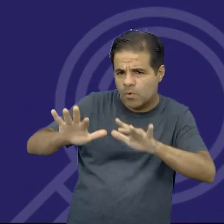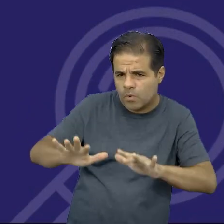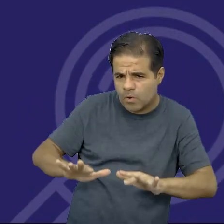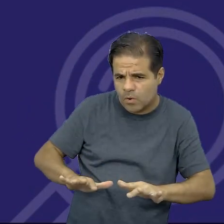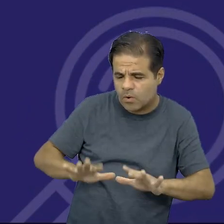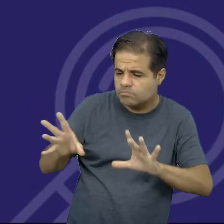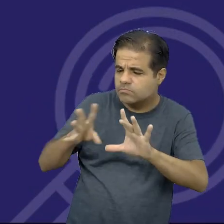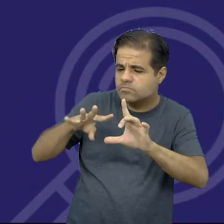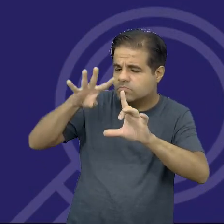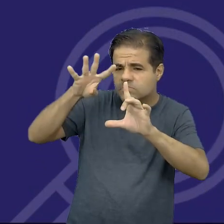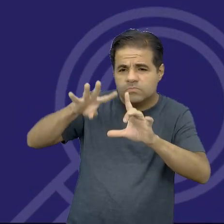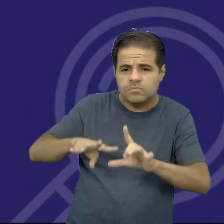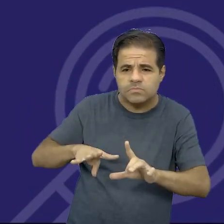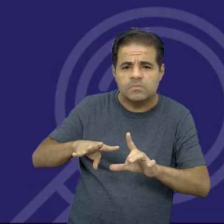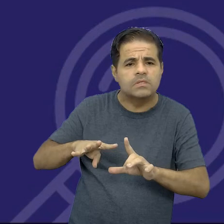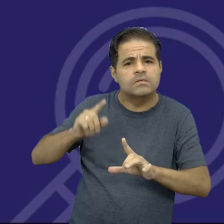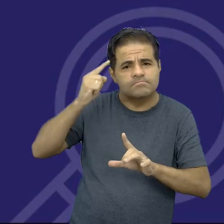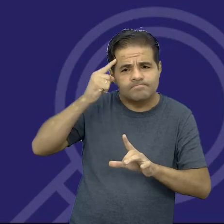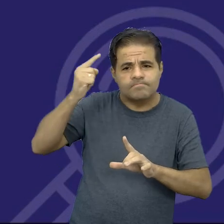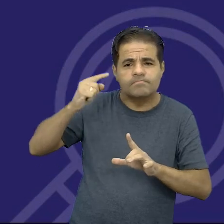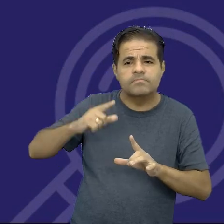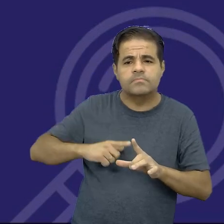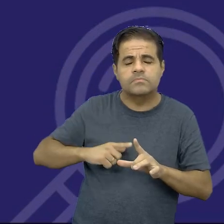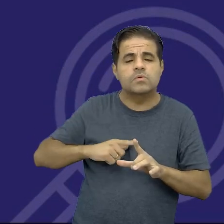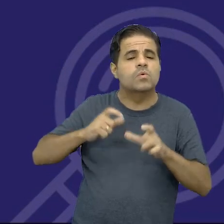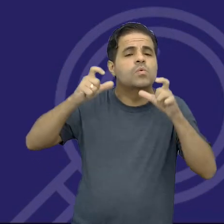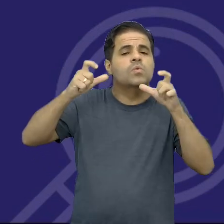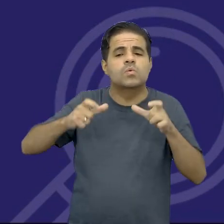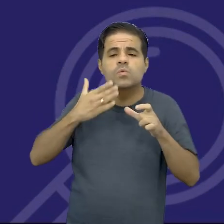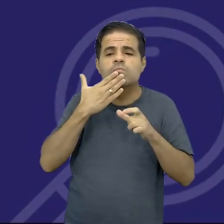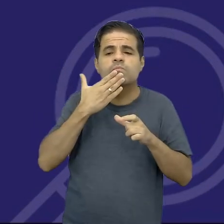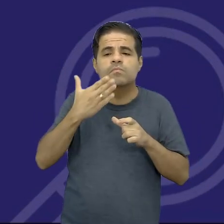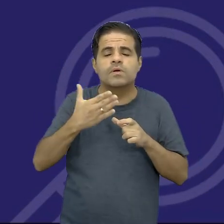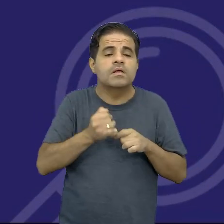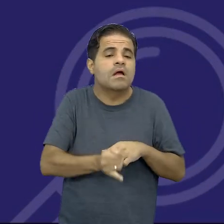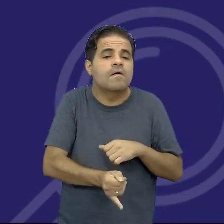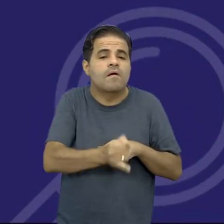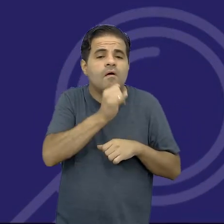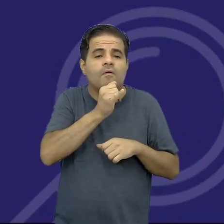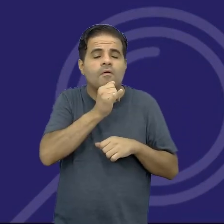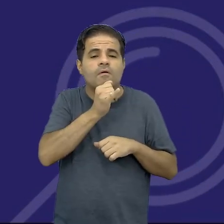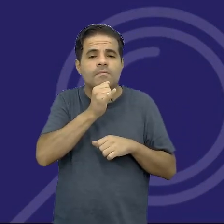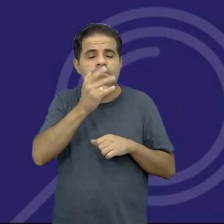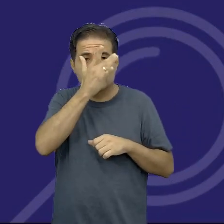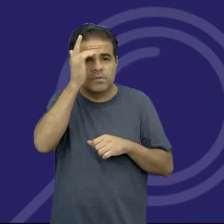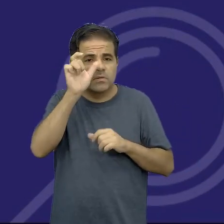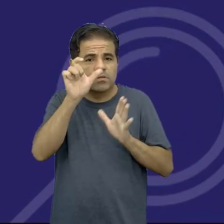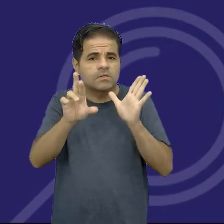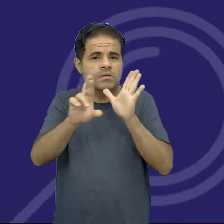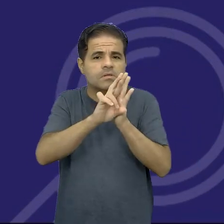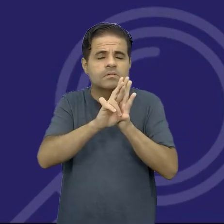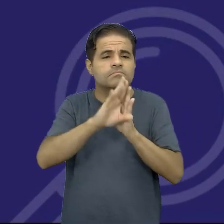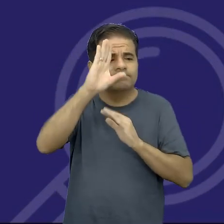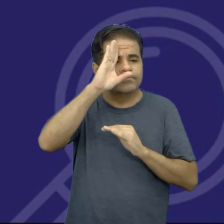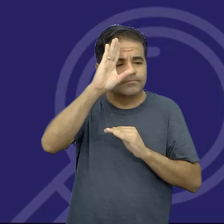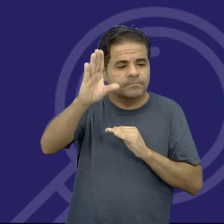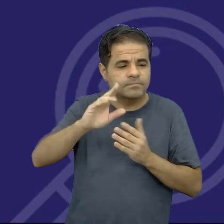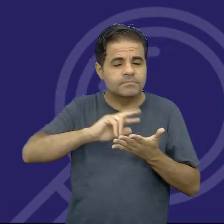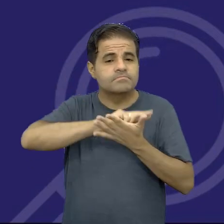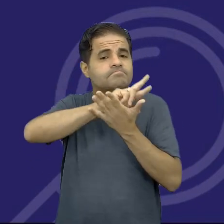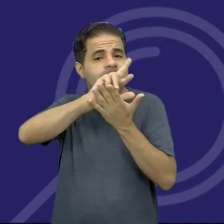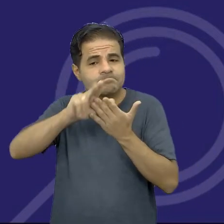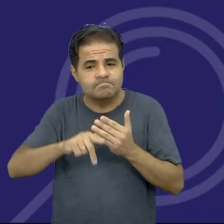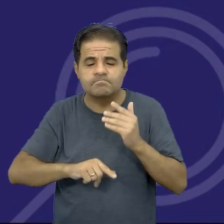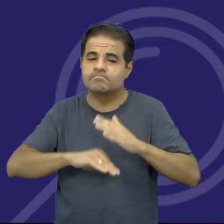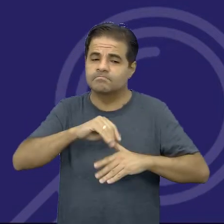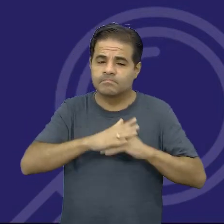tabela. E aí tem-se uma tabela, né, onde pede-se exemplos de representantes e as principais características